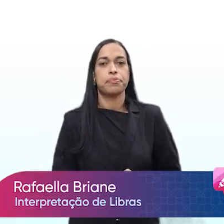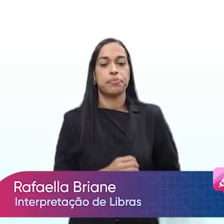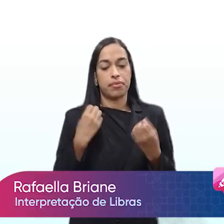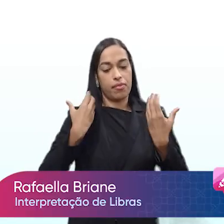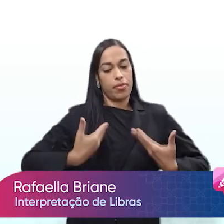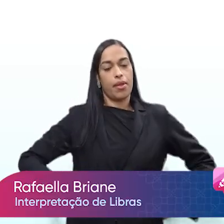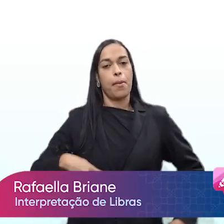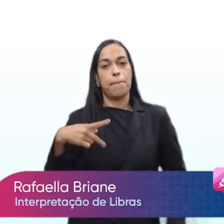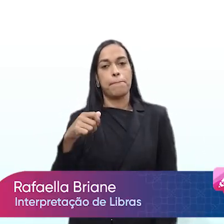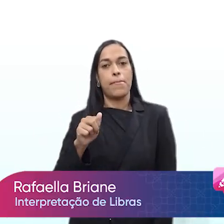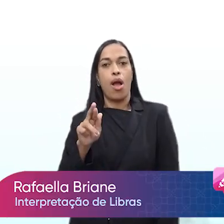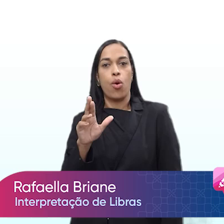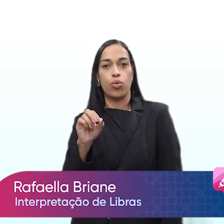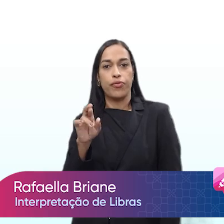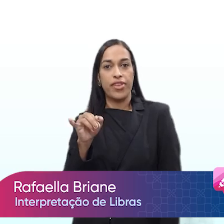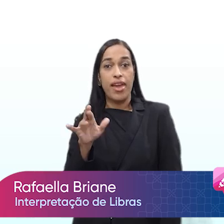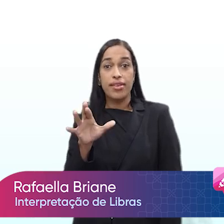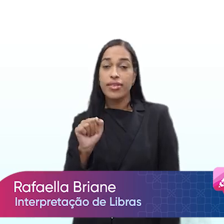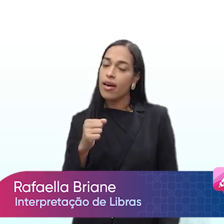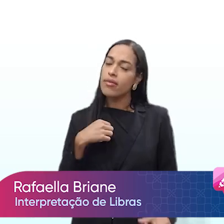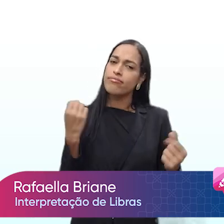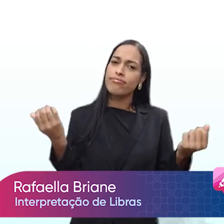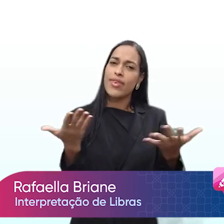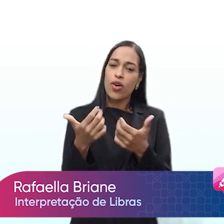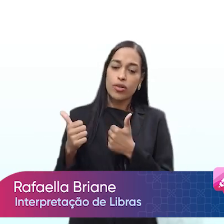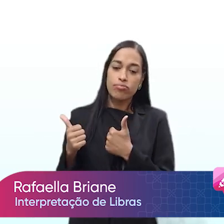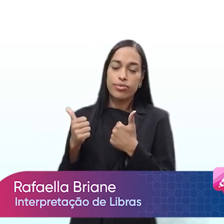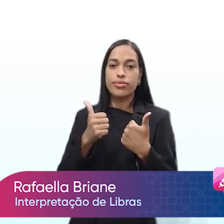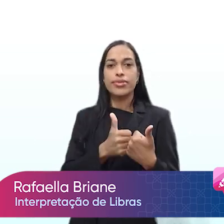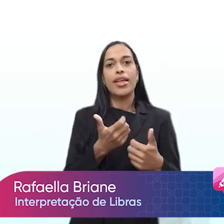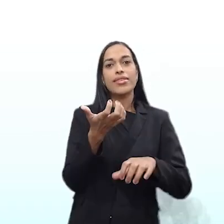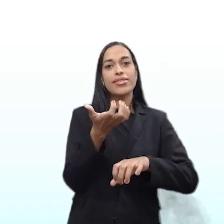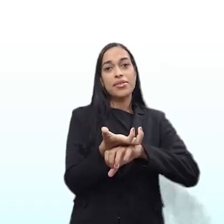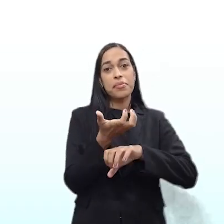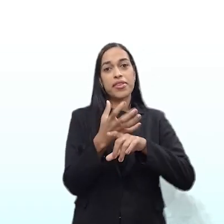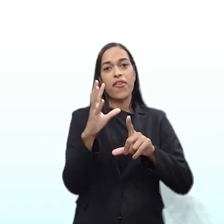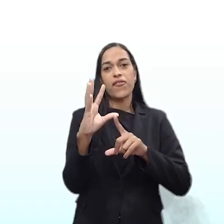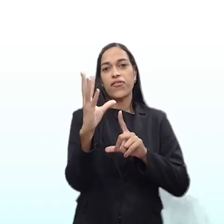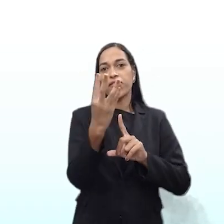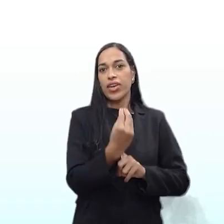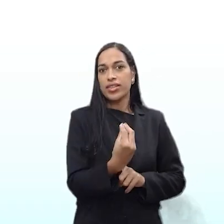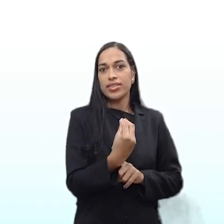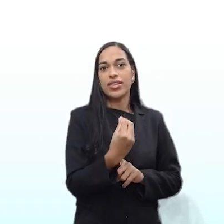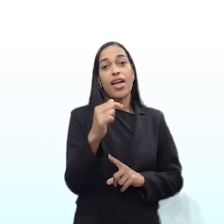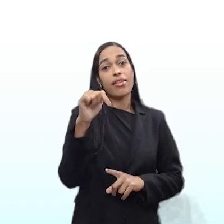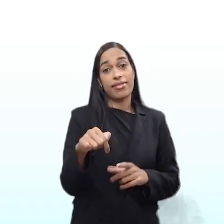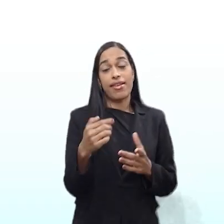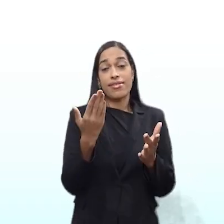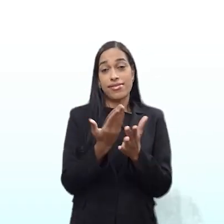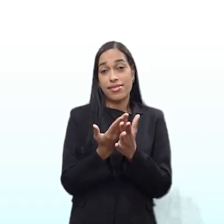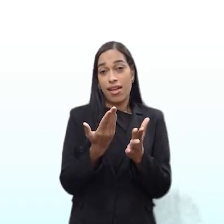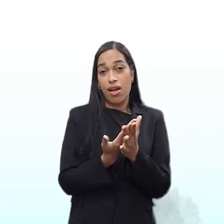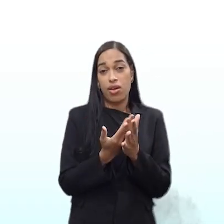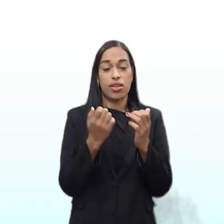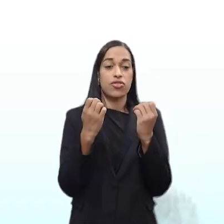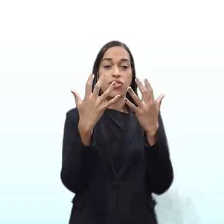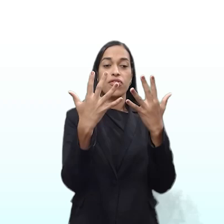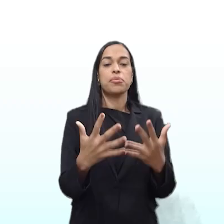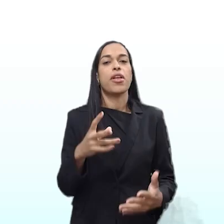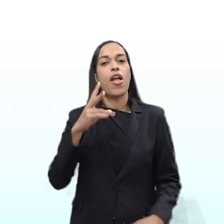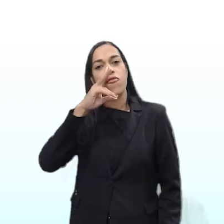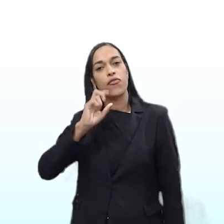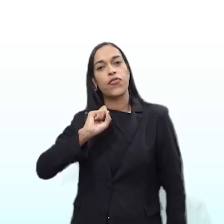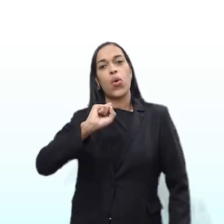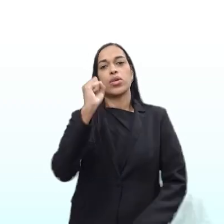chamo Paulo Vieira e estarei agora caminhando com você na disciplina de Física. E nesta aula de hoje nós vamos falar das forças